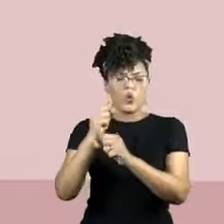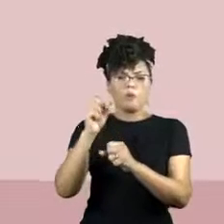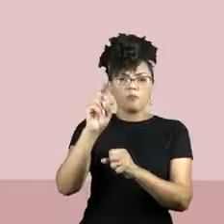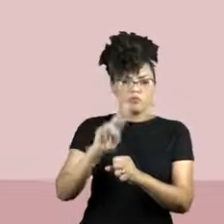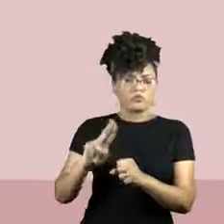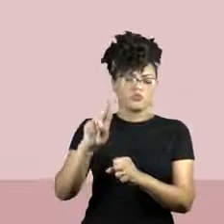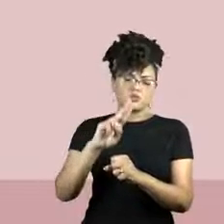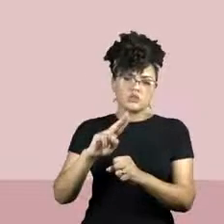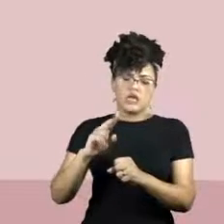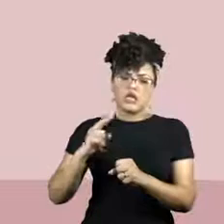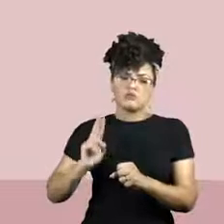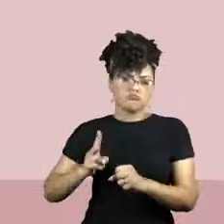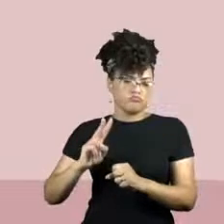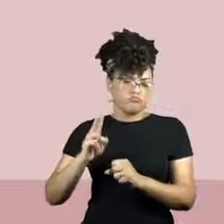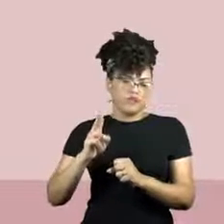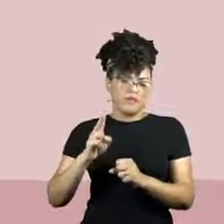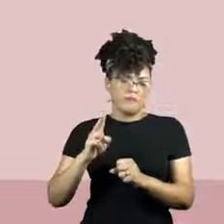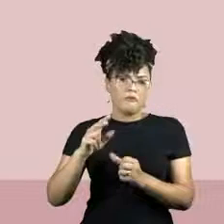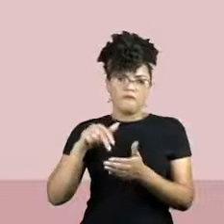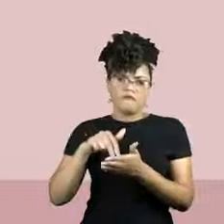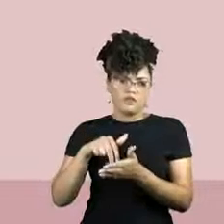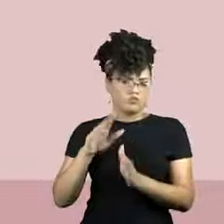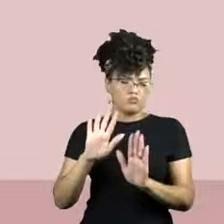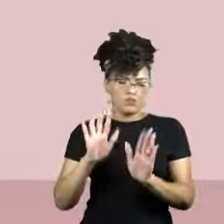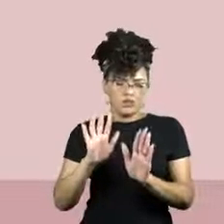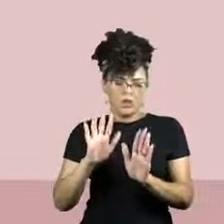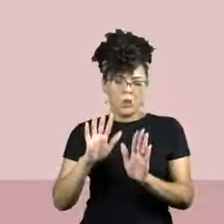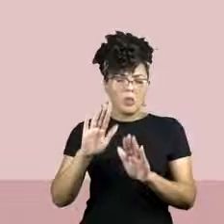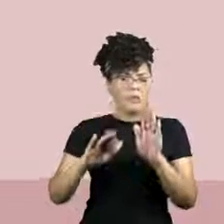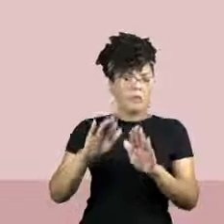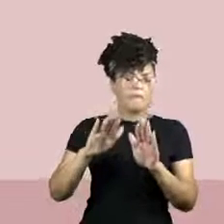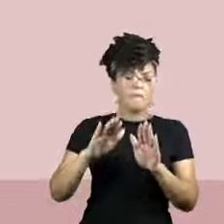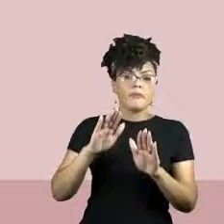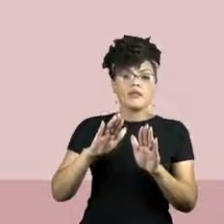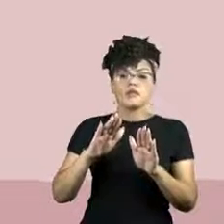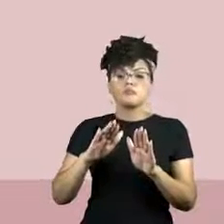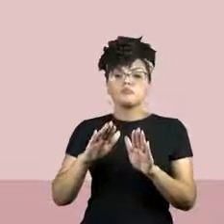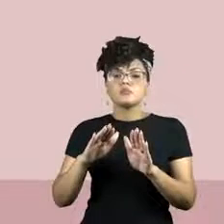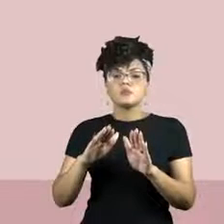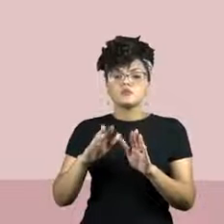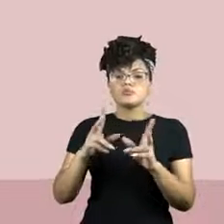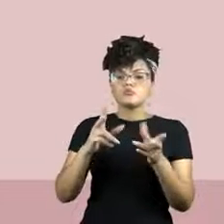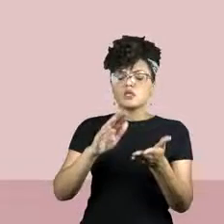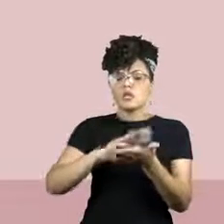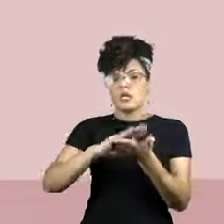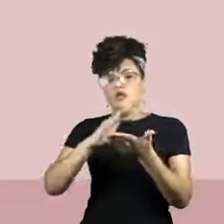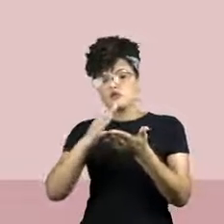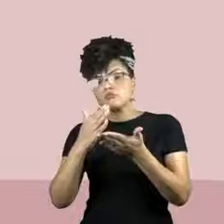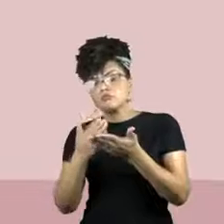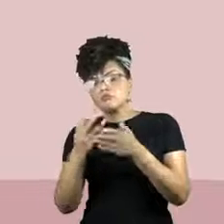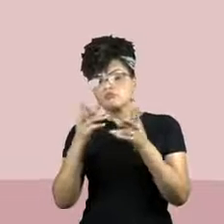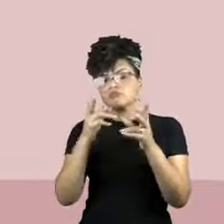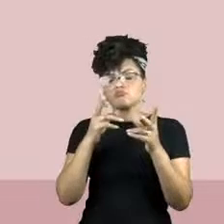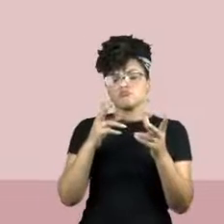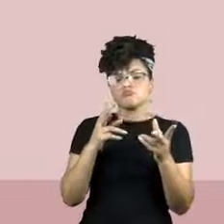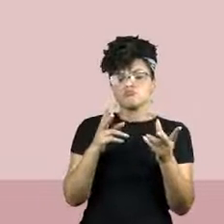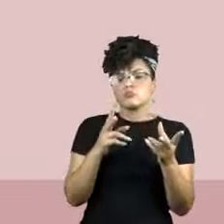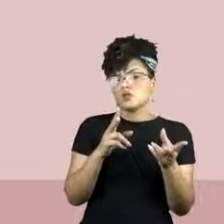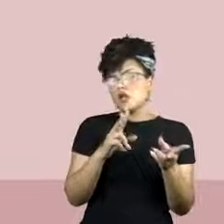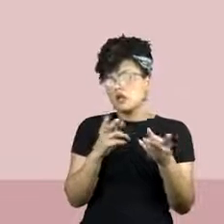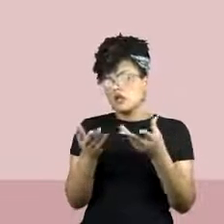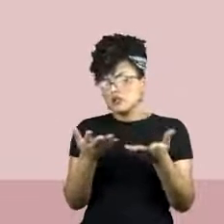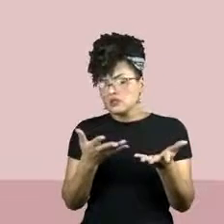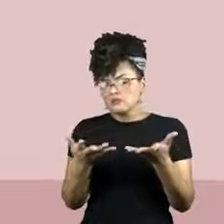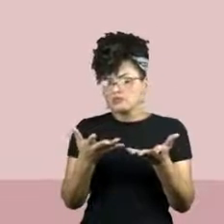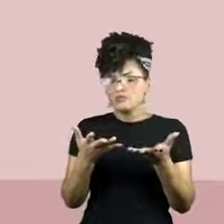valor fixo, que se diga de passagem. Dependendo da interpretação e do seu projeto, você vai ter um tipo de fator